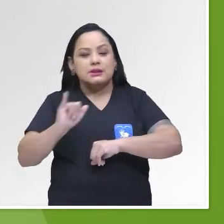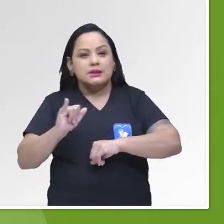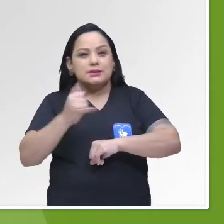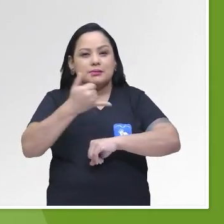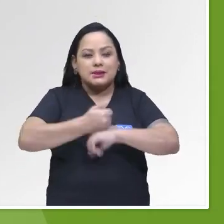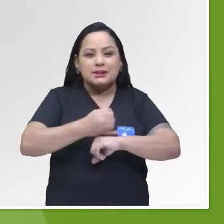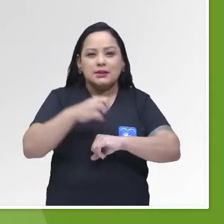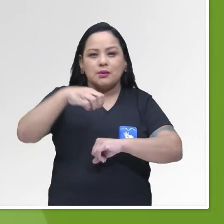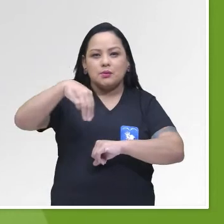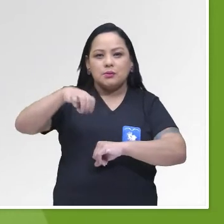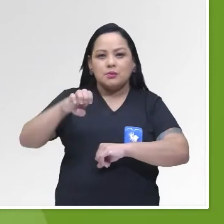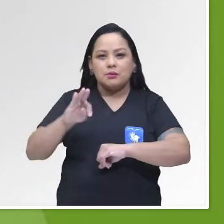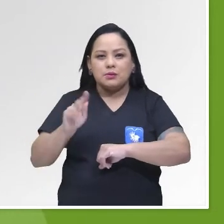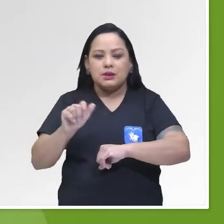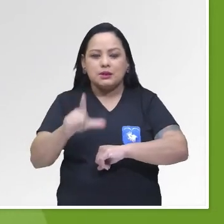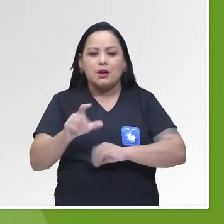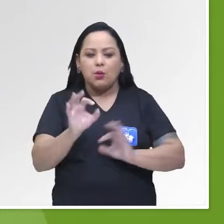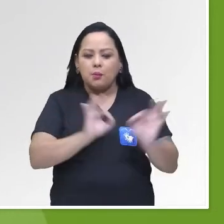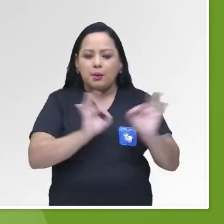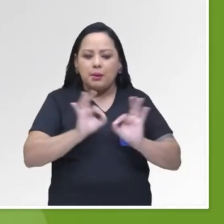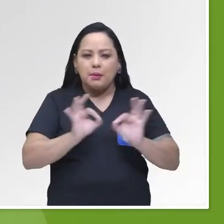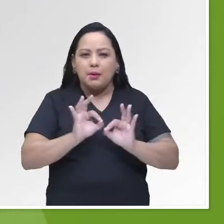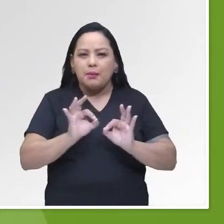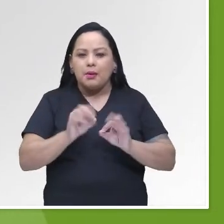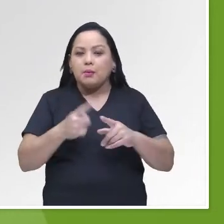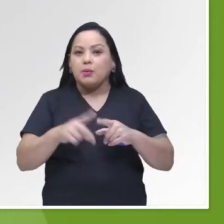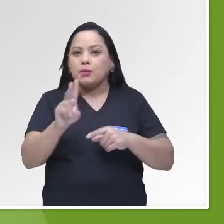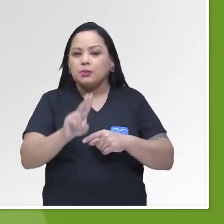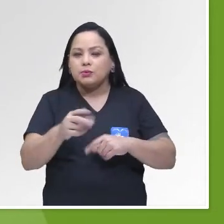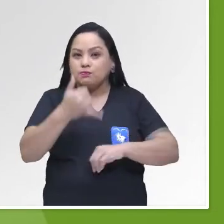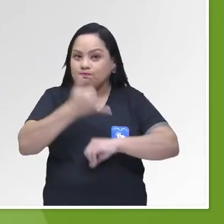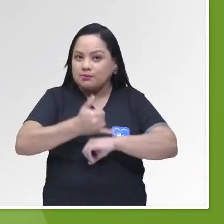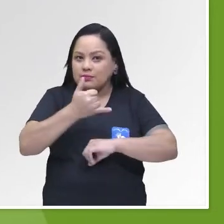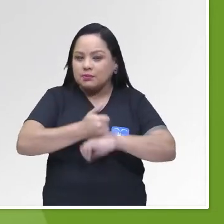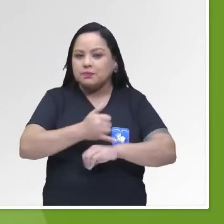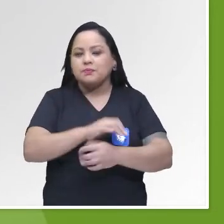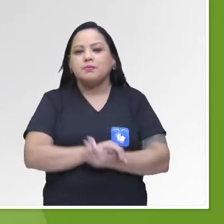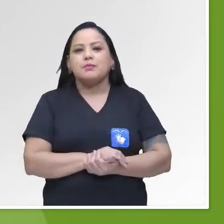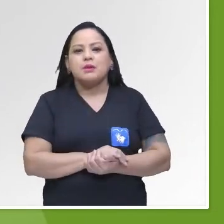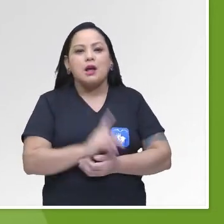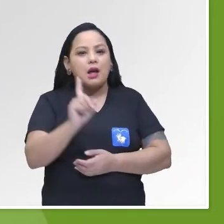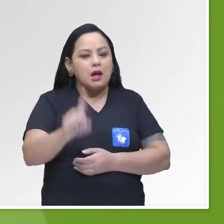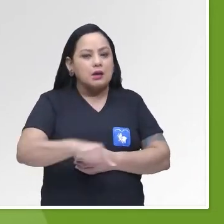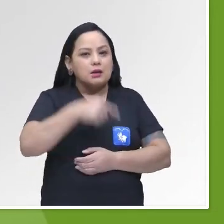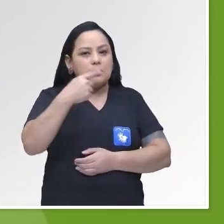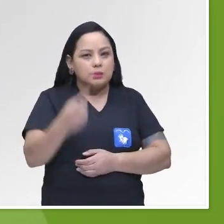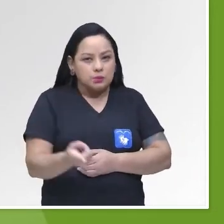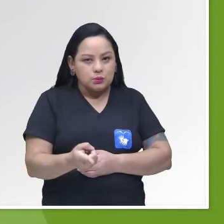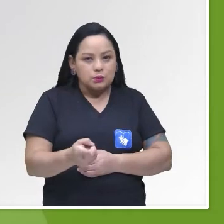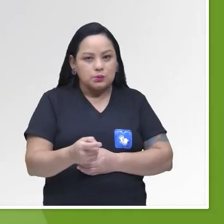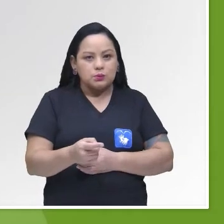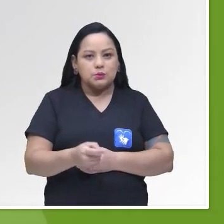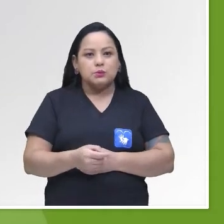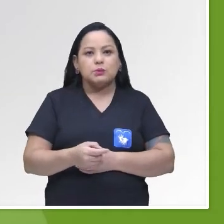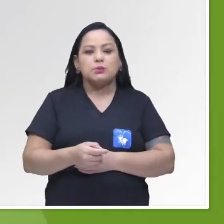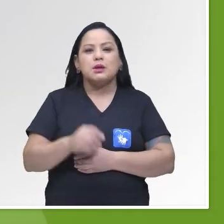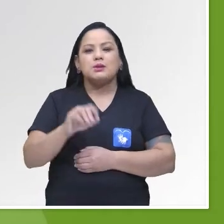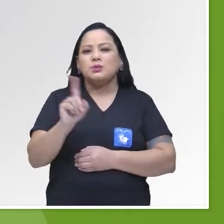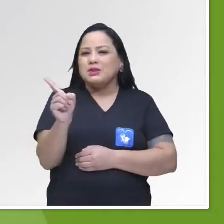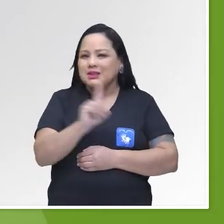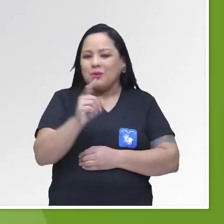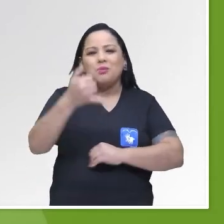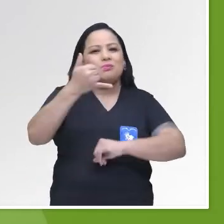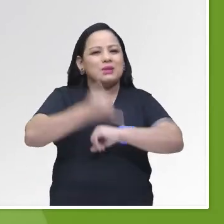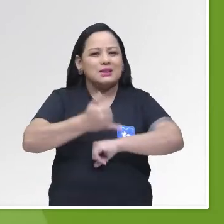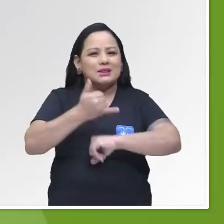vou tentar ajustar por ele, tudo bem? Em seguida, os ametais. Não